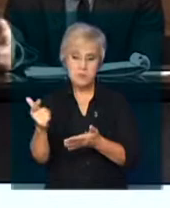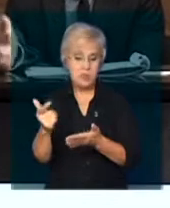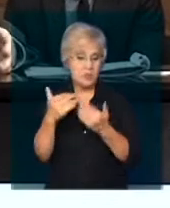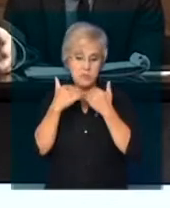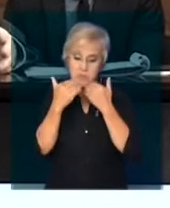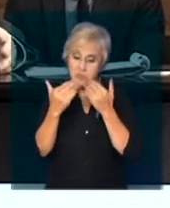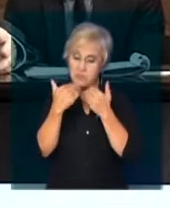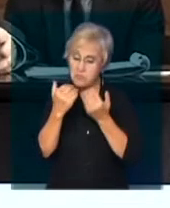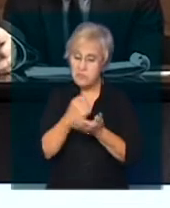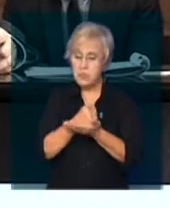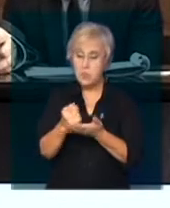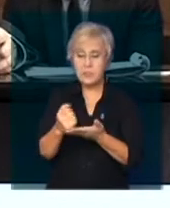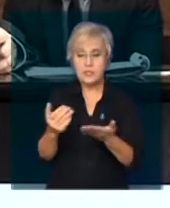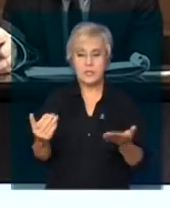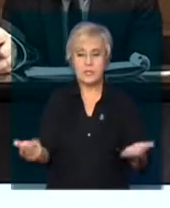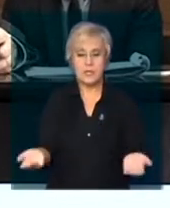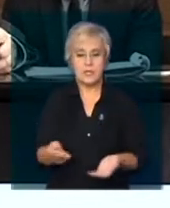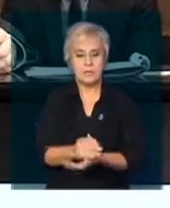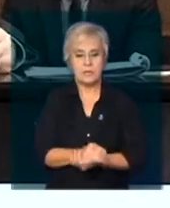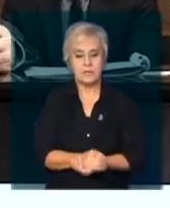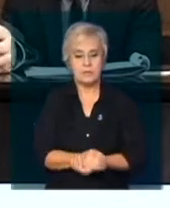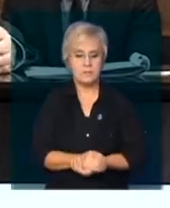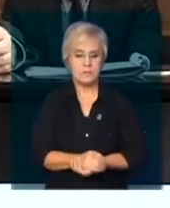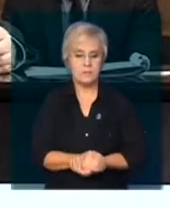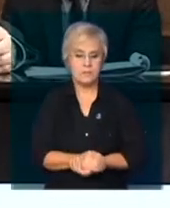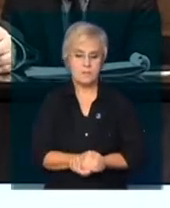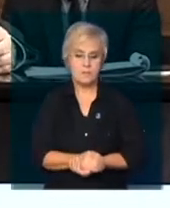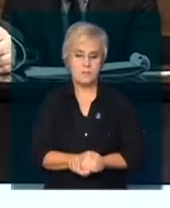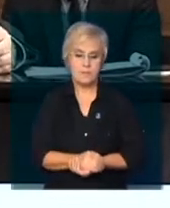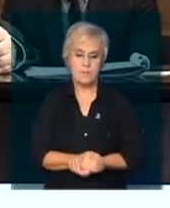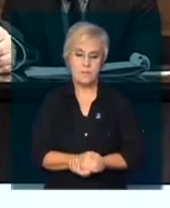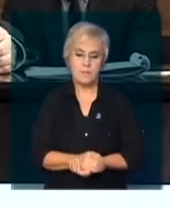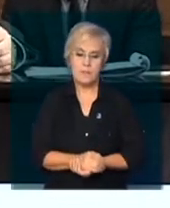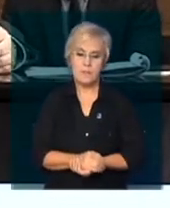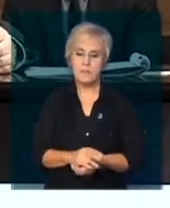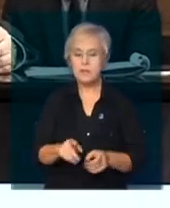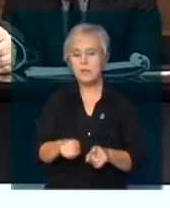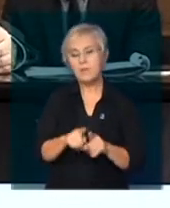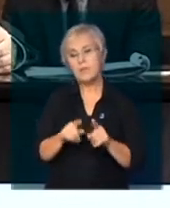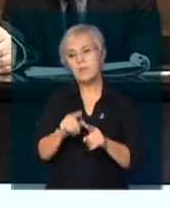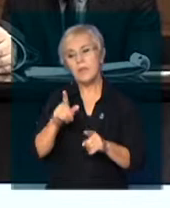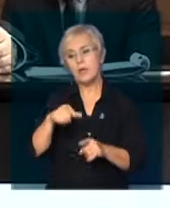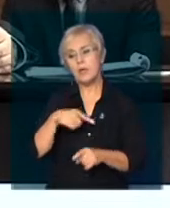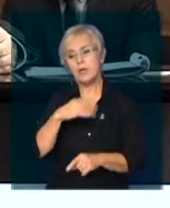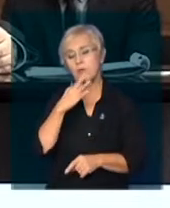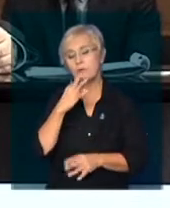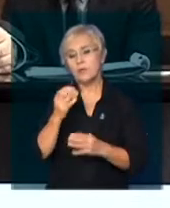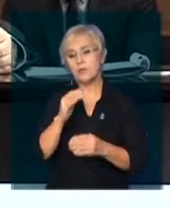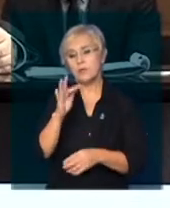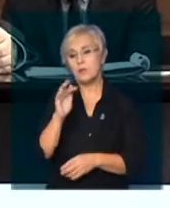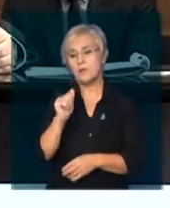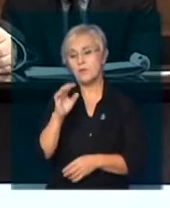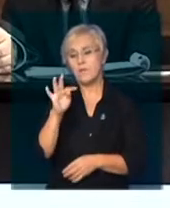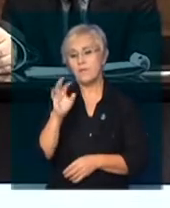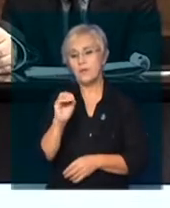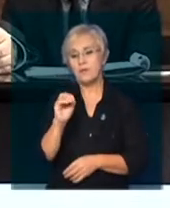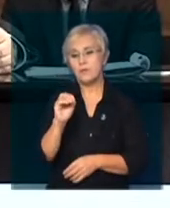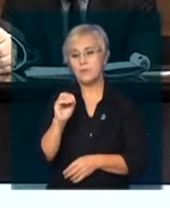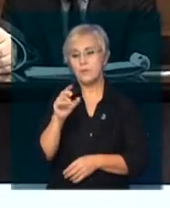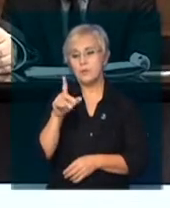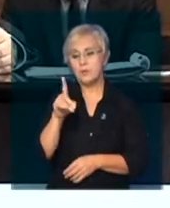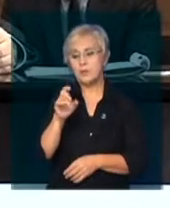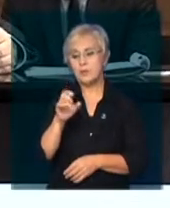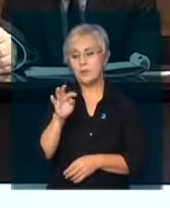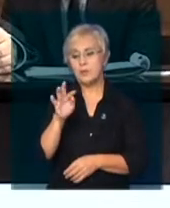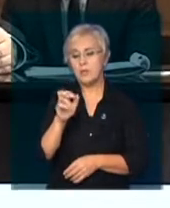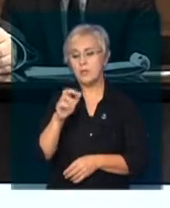CPI não detinha fato determinado. E ela faz menção que eu teria supostamente recebido doação eleitoral de empresa